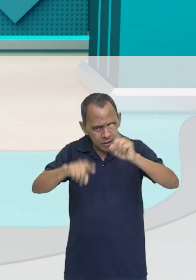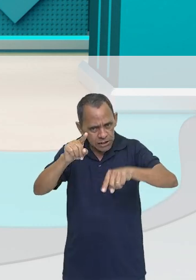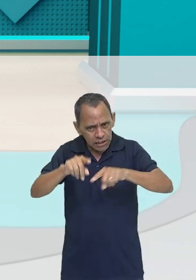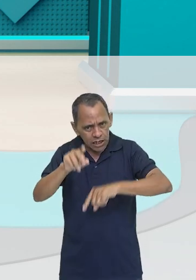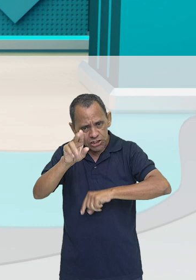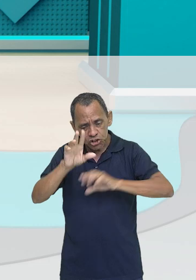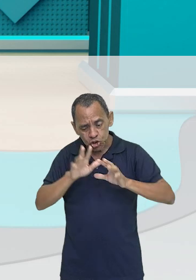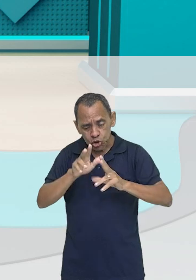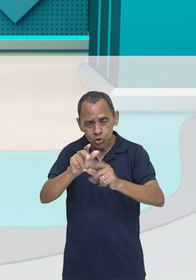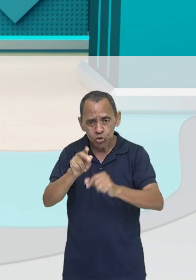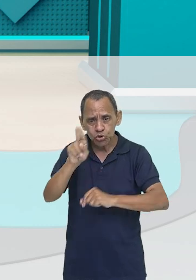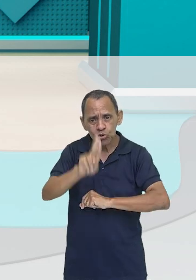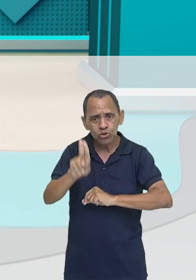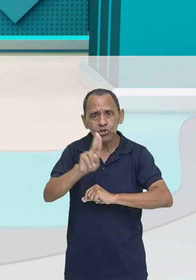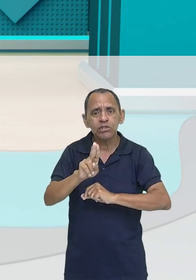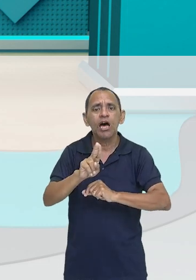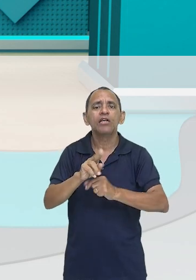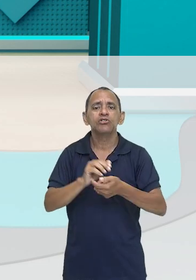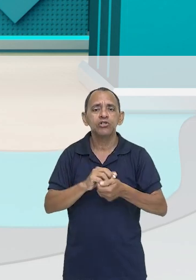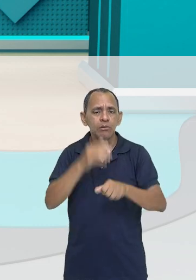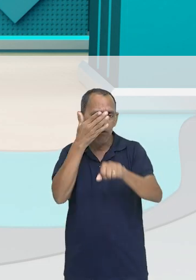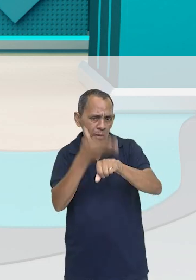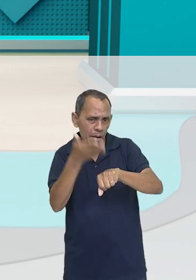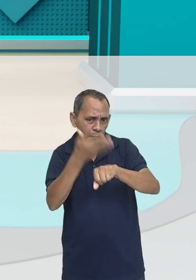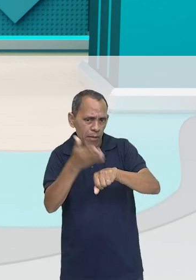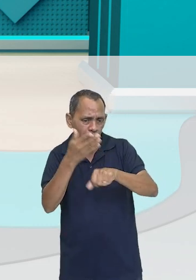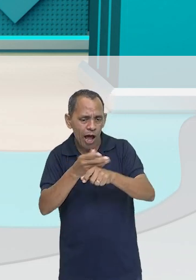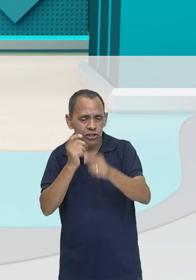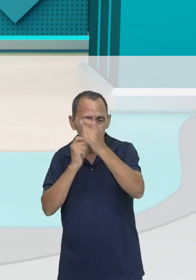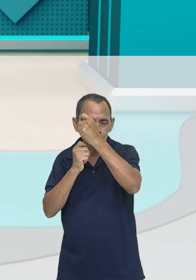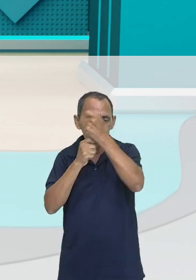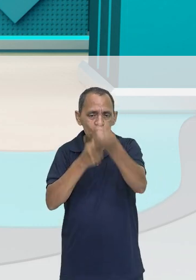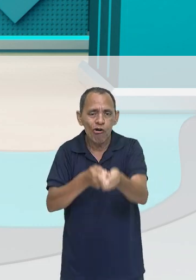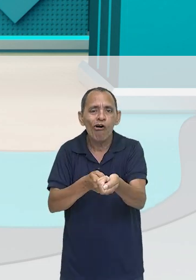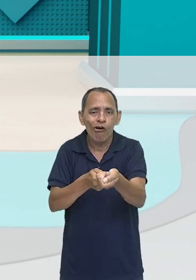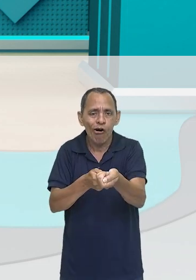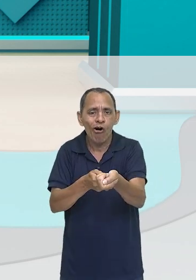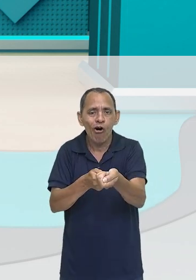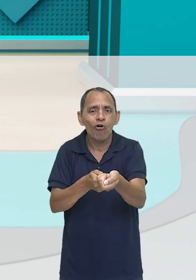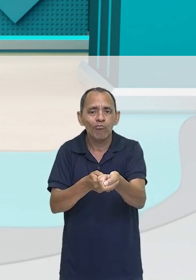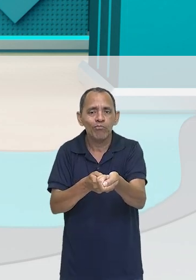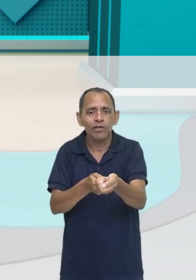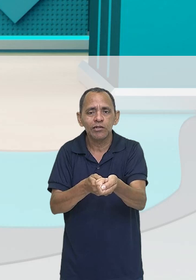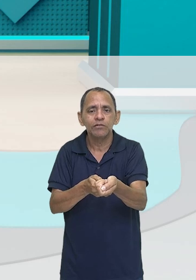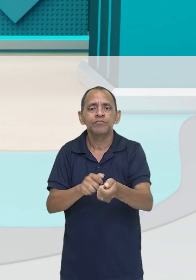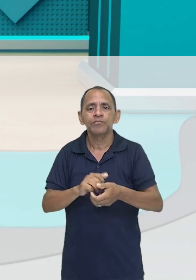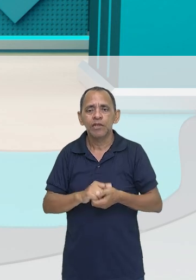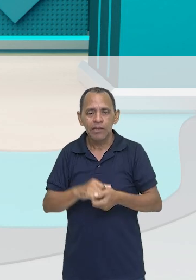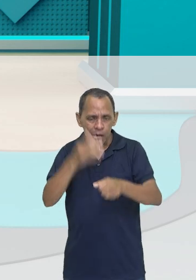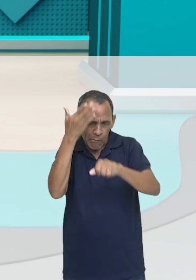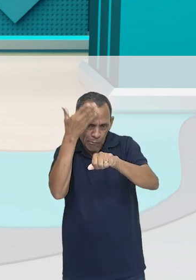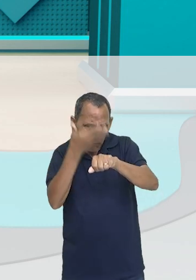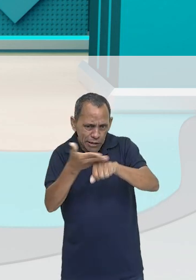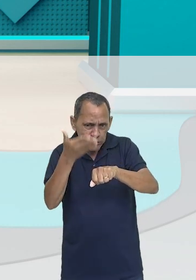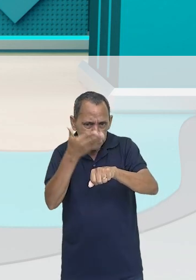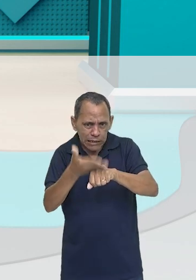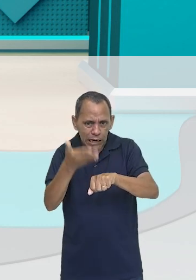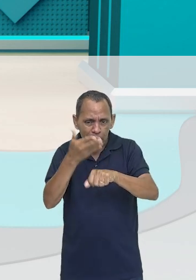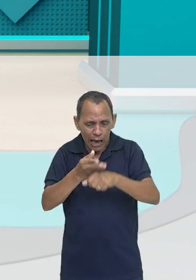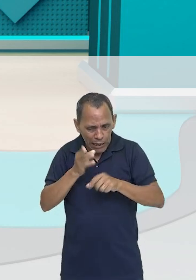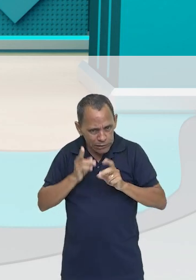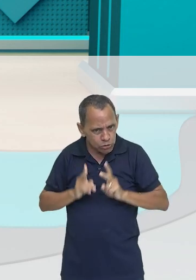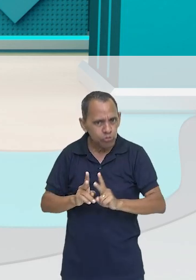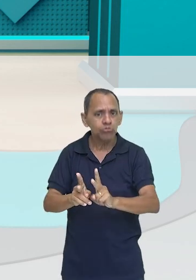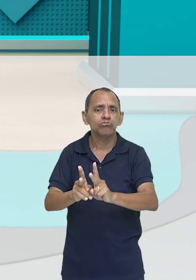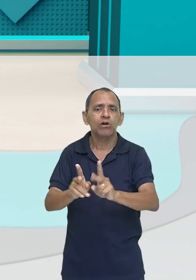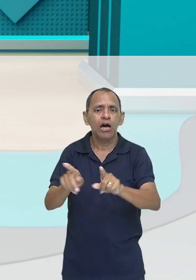os golpes, ou seja, né, vai efetuar para chegar no adversário. Então, ele precisa estar